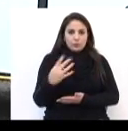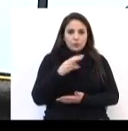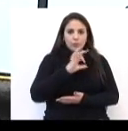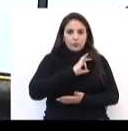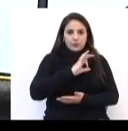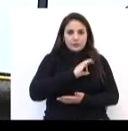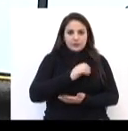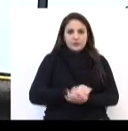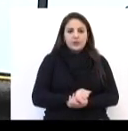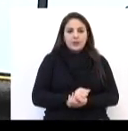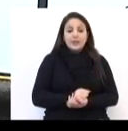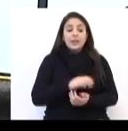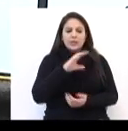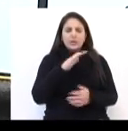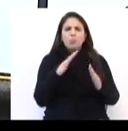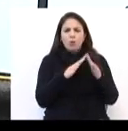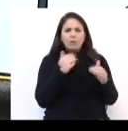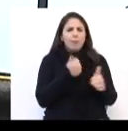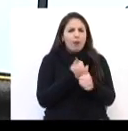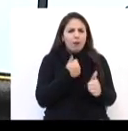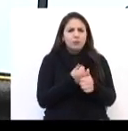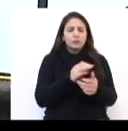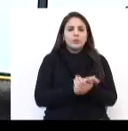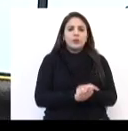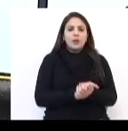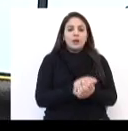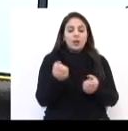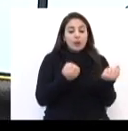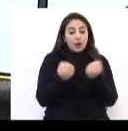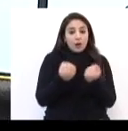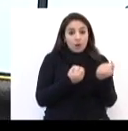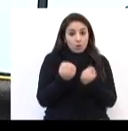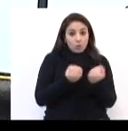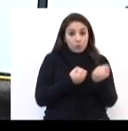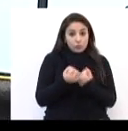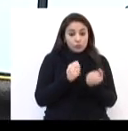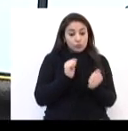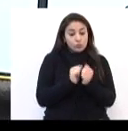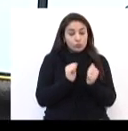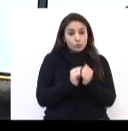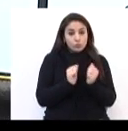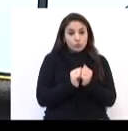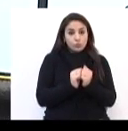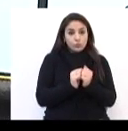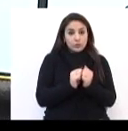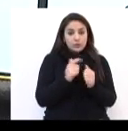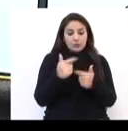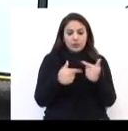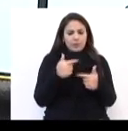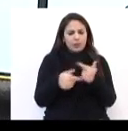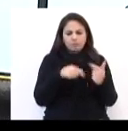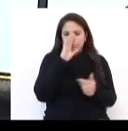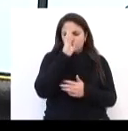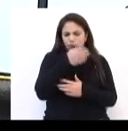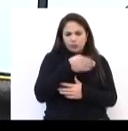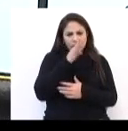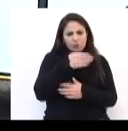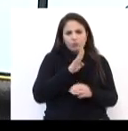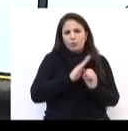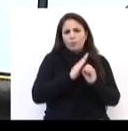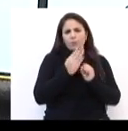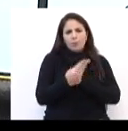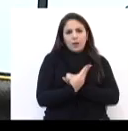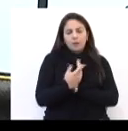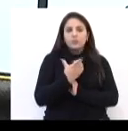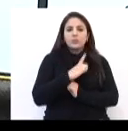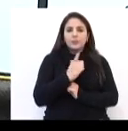local, a viatura fica com eles assumem o serviço direto no bairro, né?